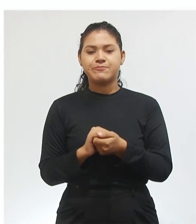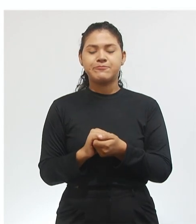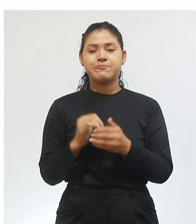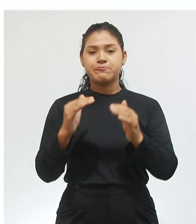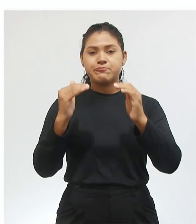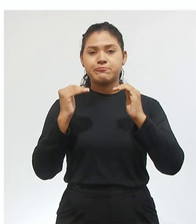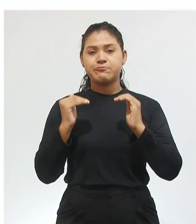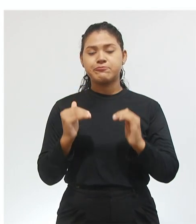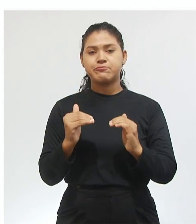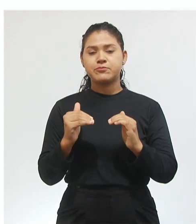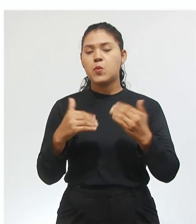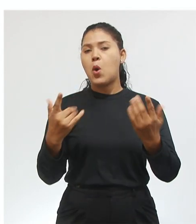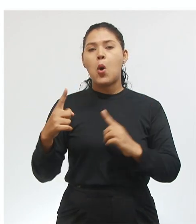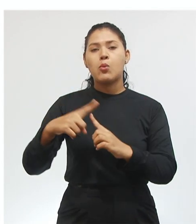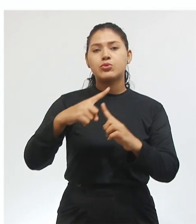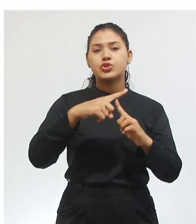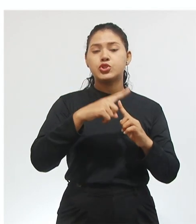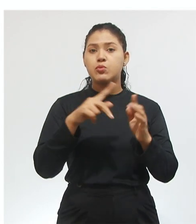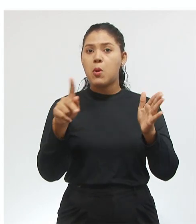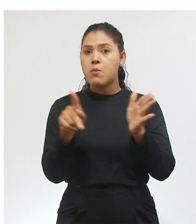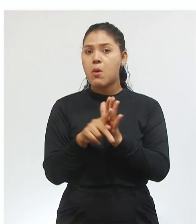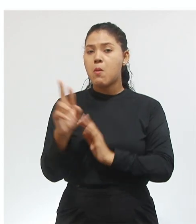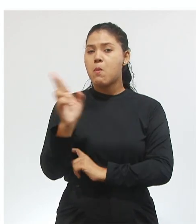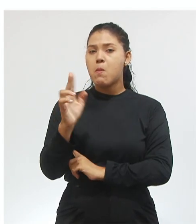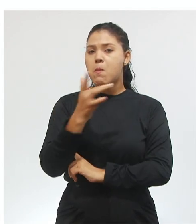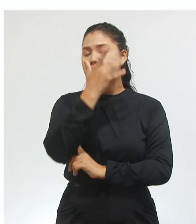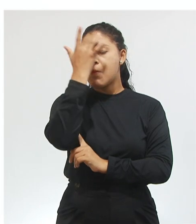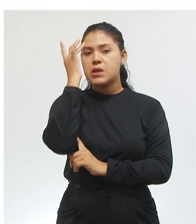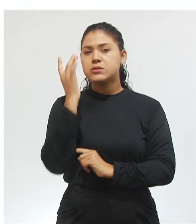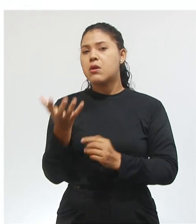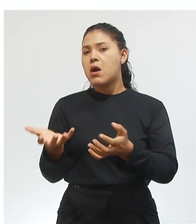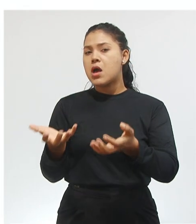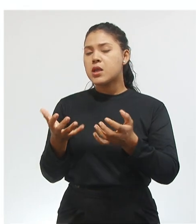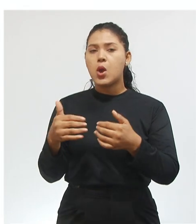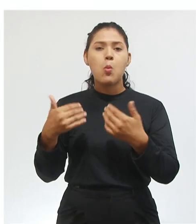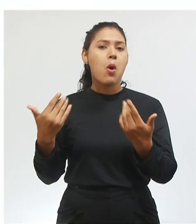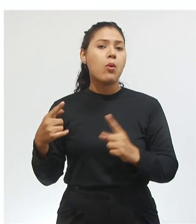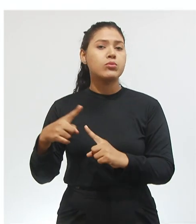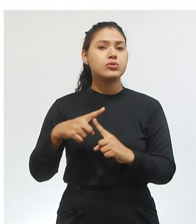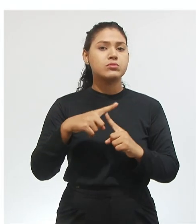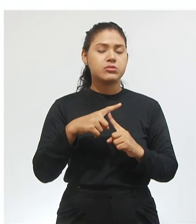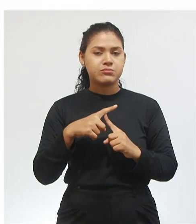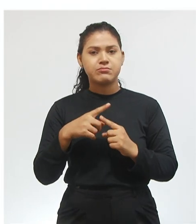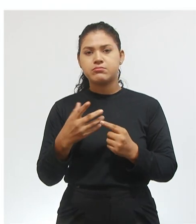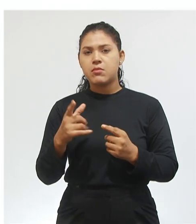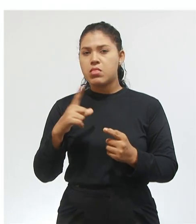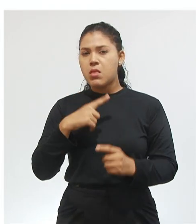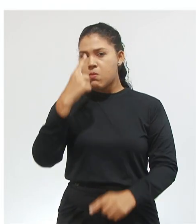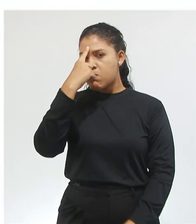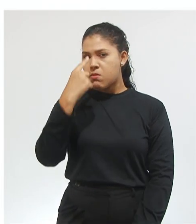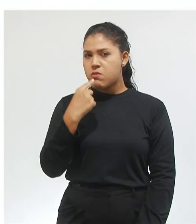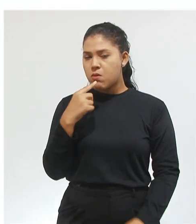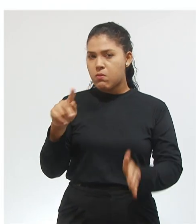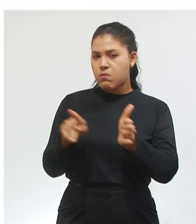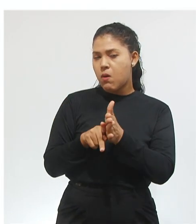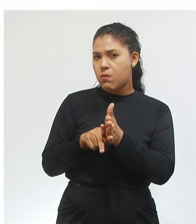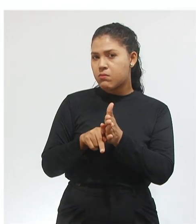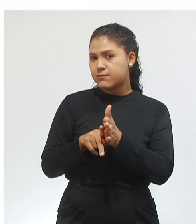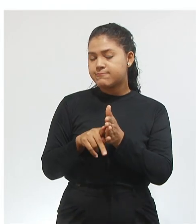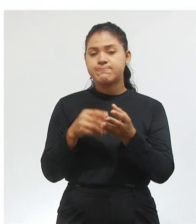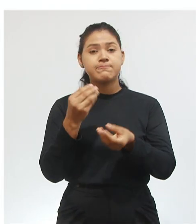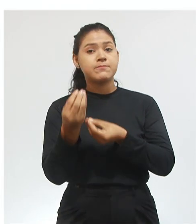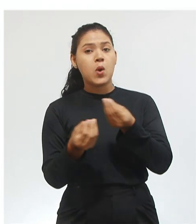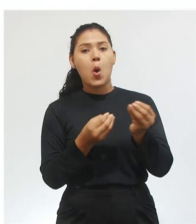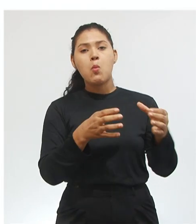segmentos de clientes né quem são os clientes que você pretende atender eles têm um perfil específico como eles são